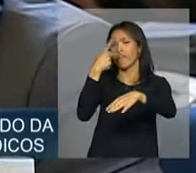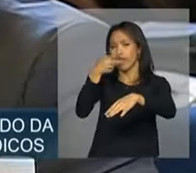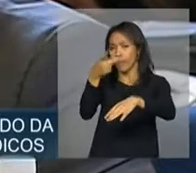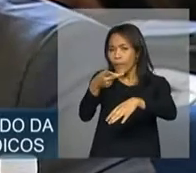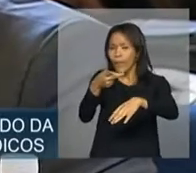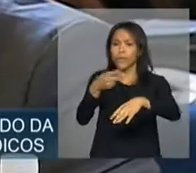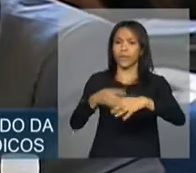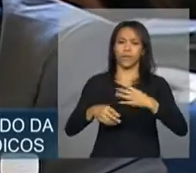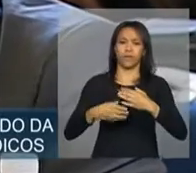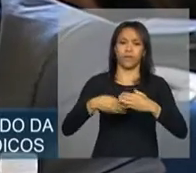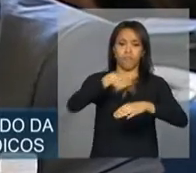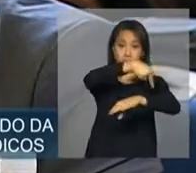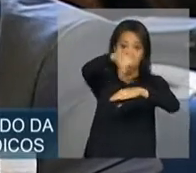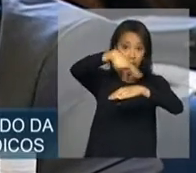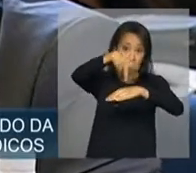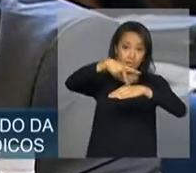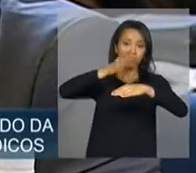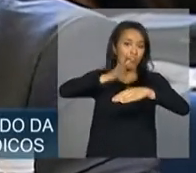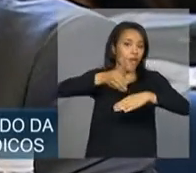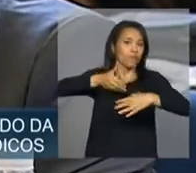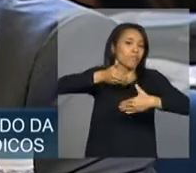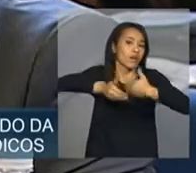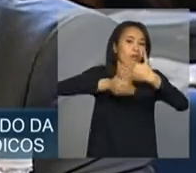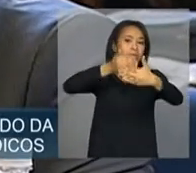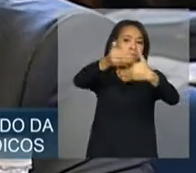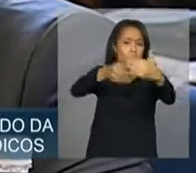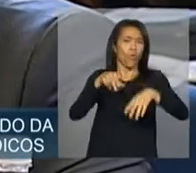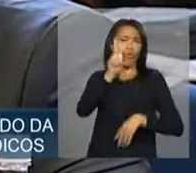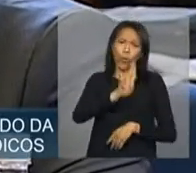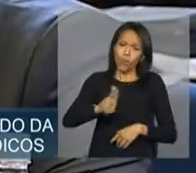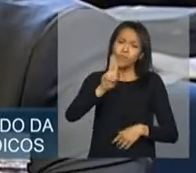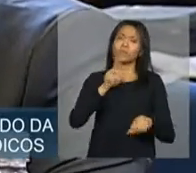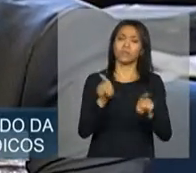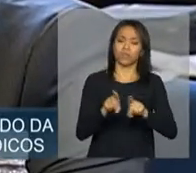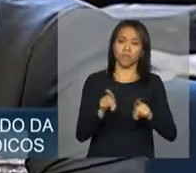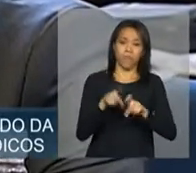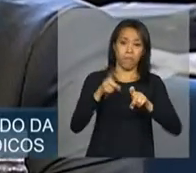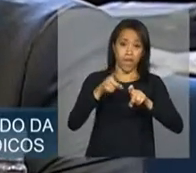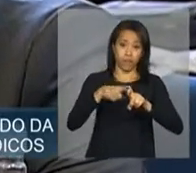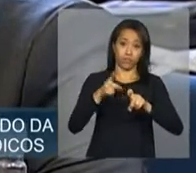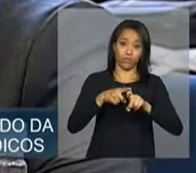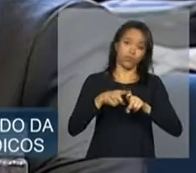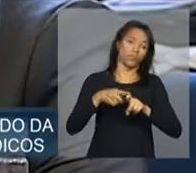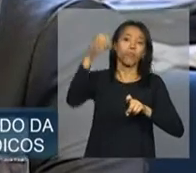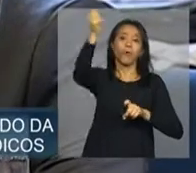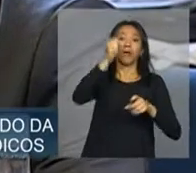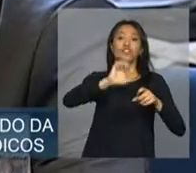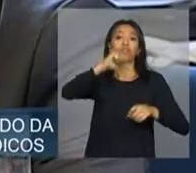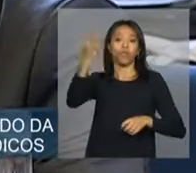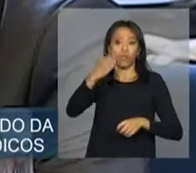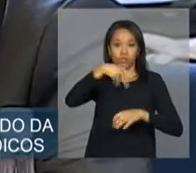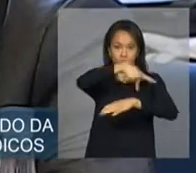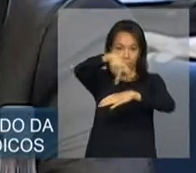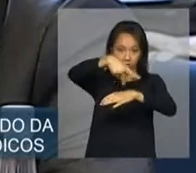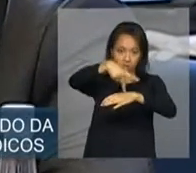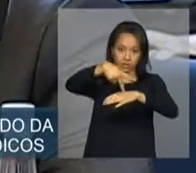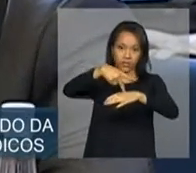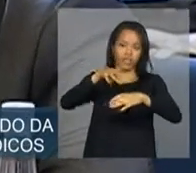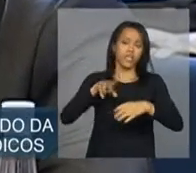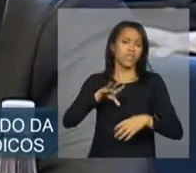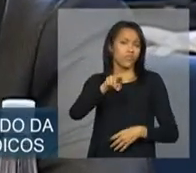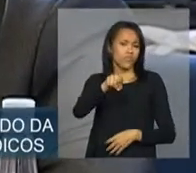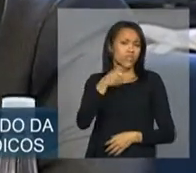países desenvolvidos também utilizam médicos trazidos de fora e abriu essa